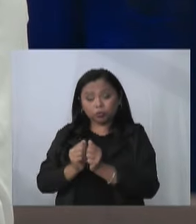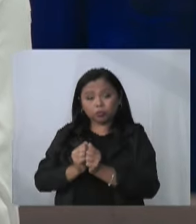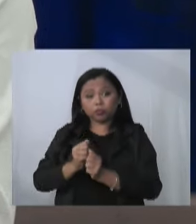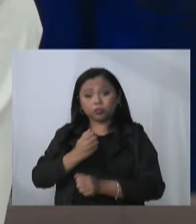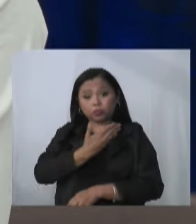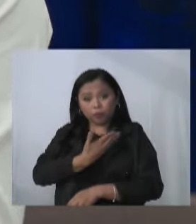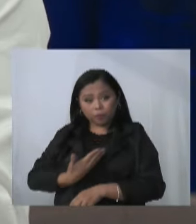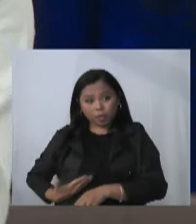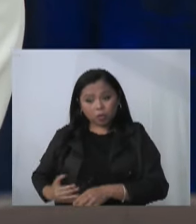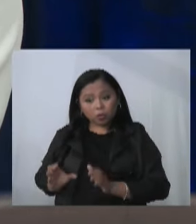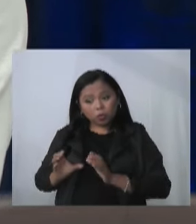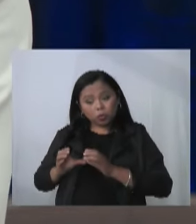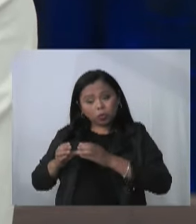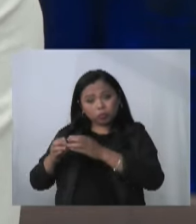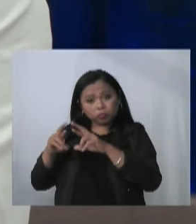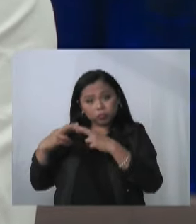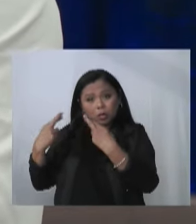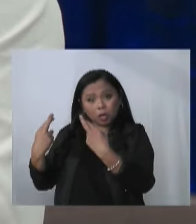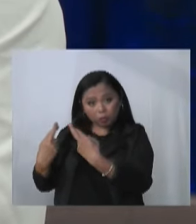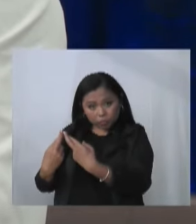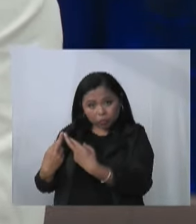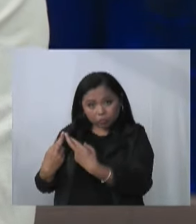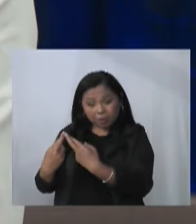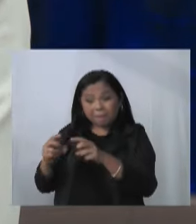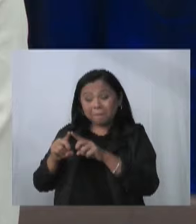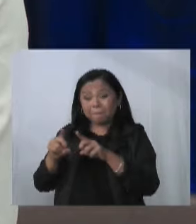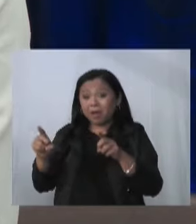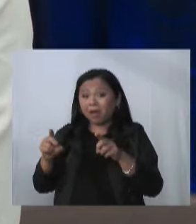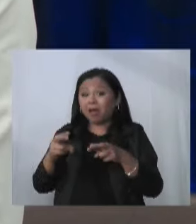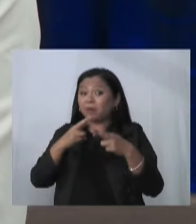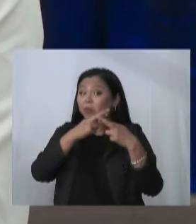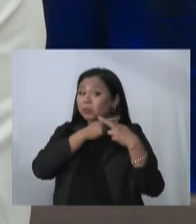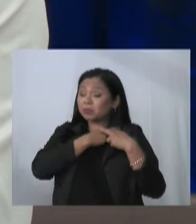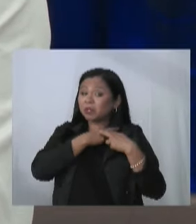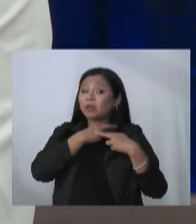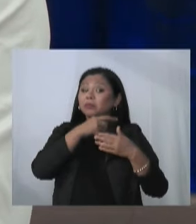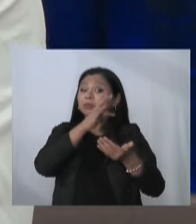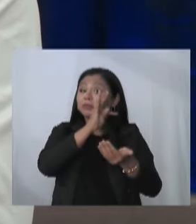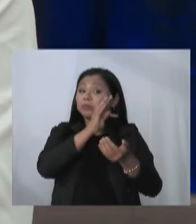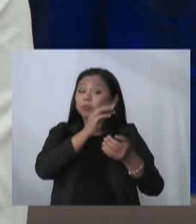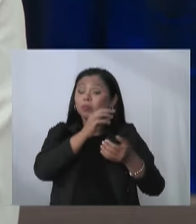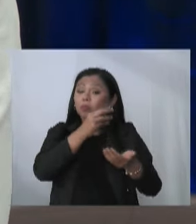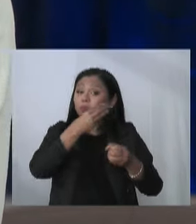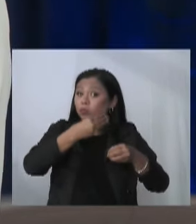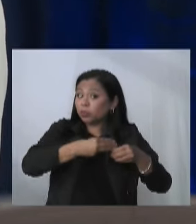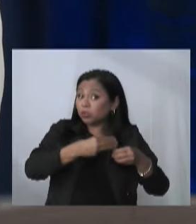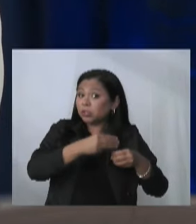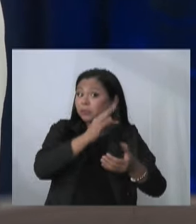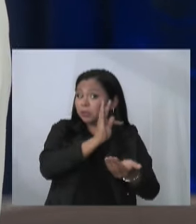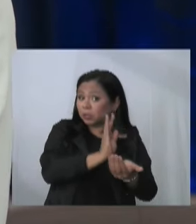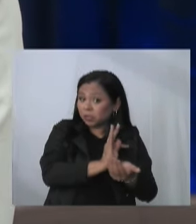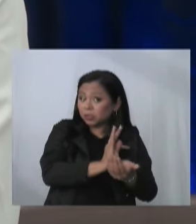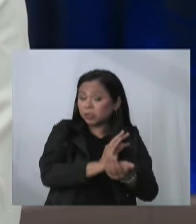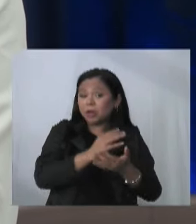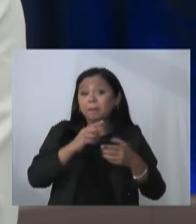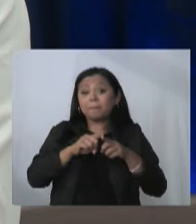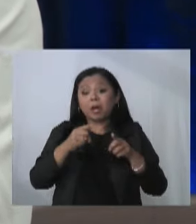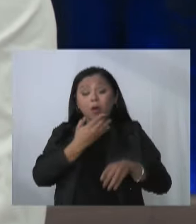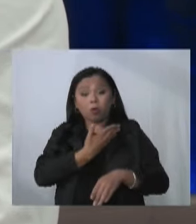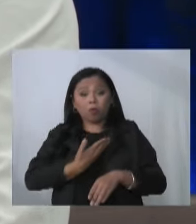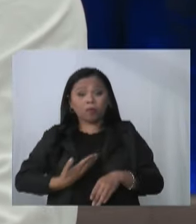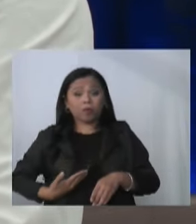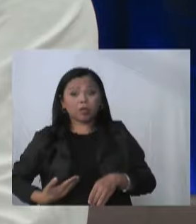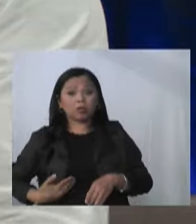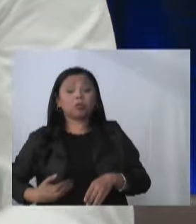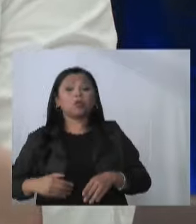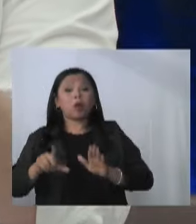do transporte é uma responsabilidade do município. O que a gente fez? O governador mandou uma lei para a Assembleia e nós